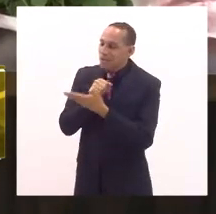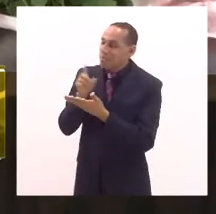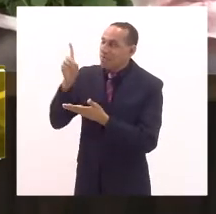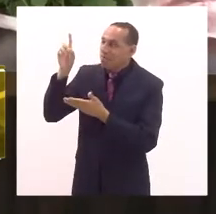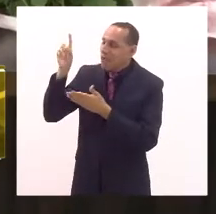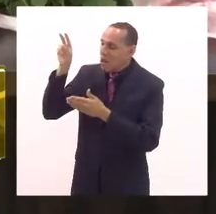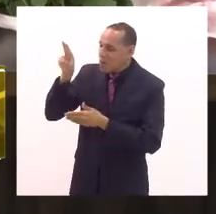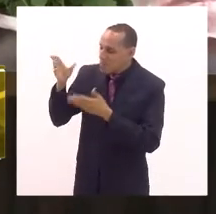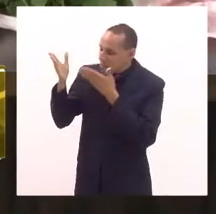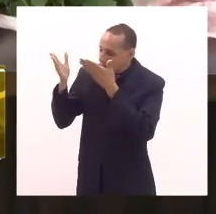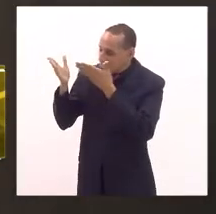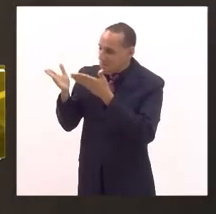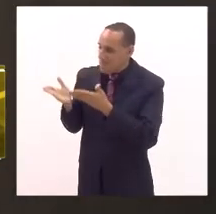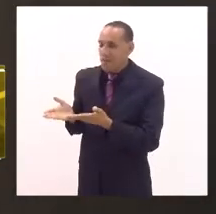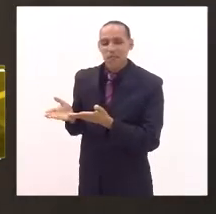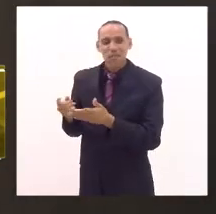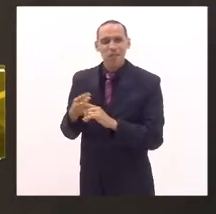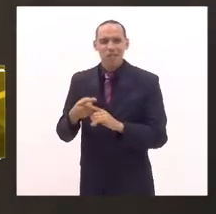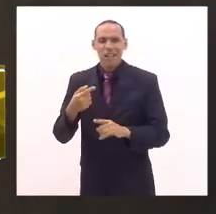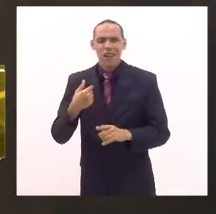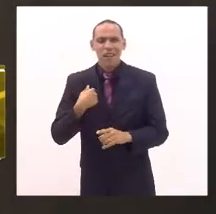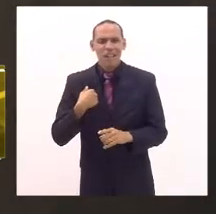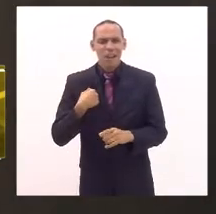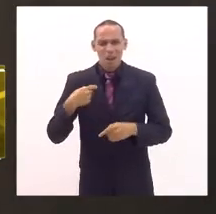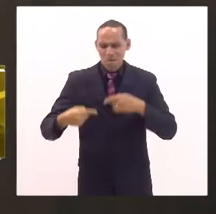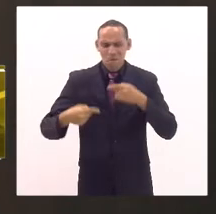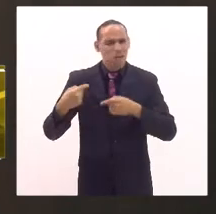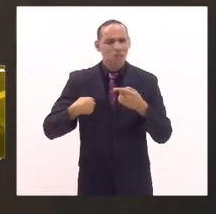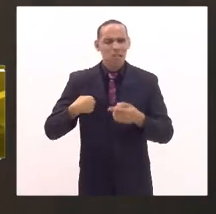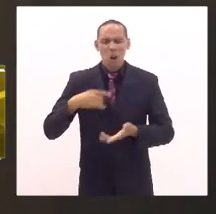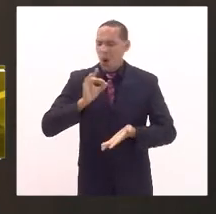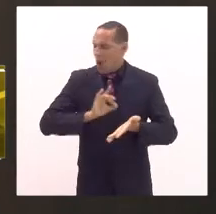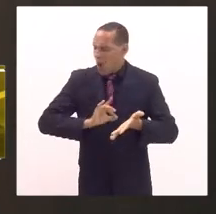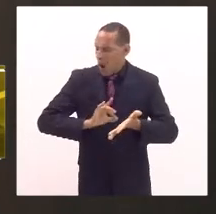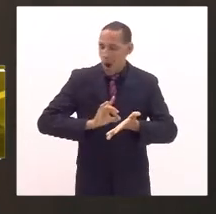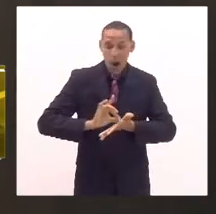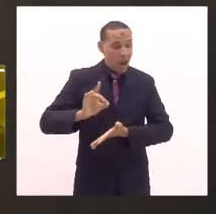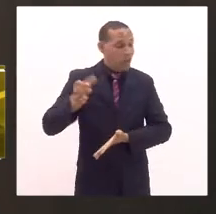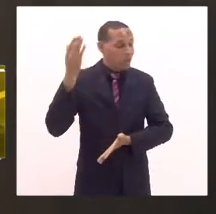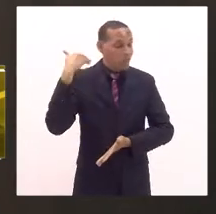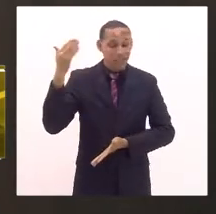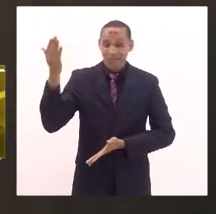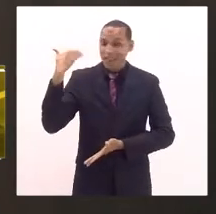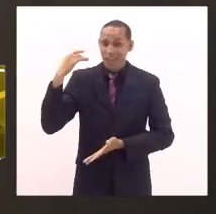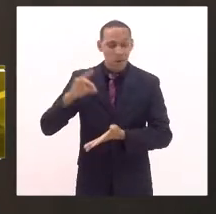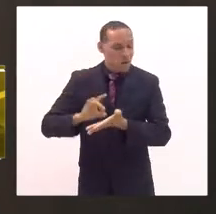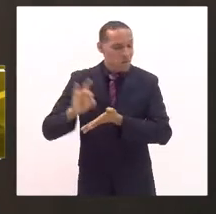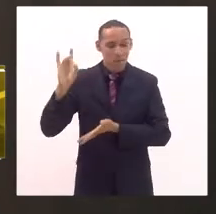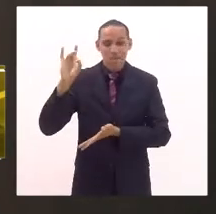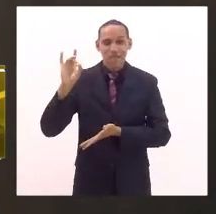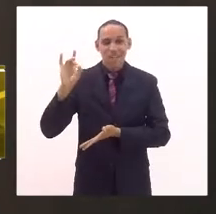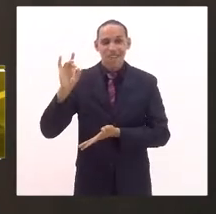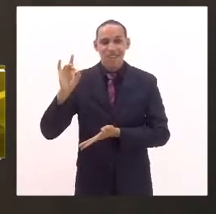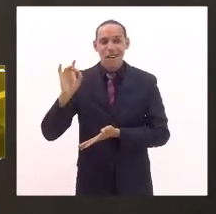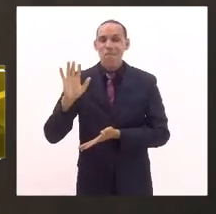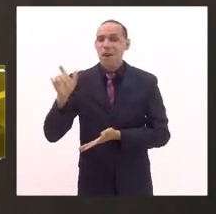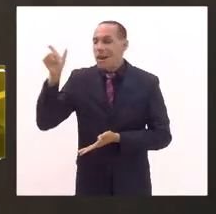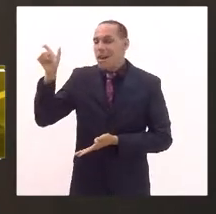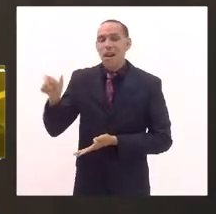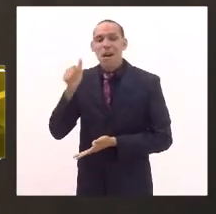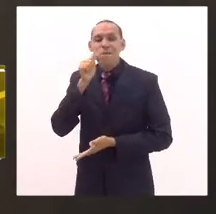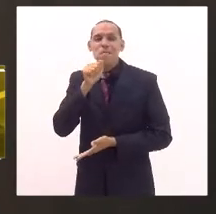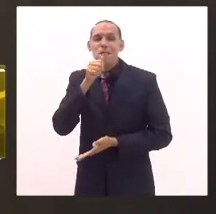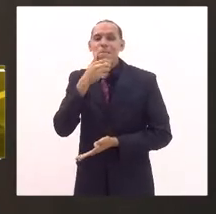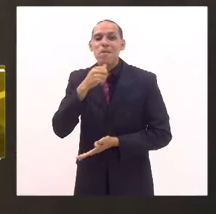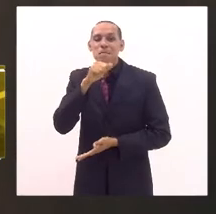Deus também, porque eu era apolítico, eu não suportava a política. E, na realidade, uma frase que meu pai falou